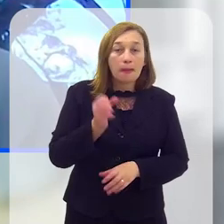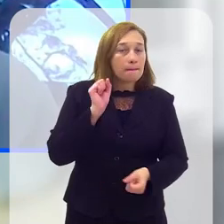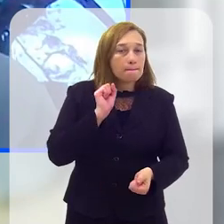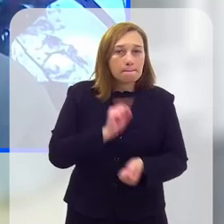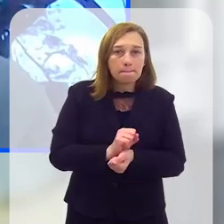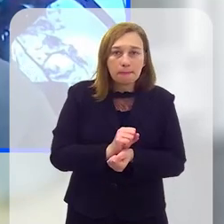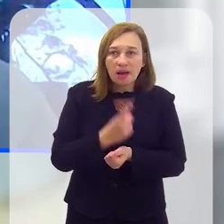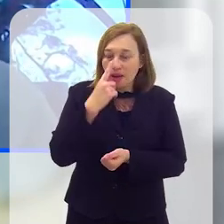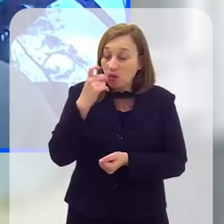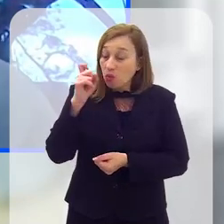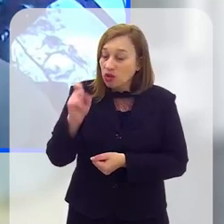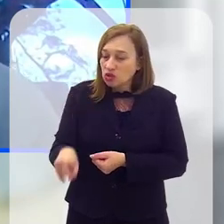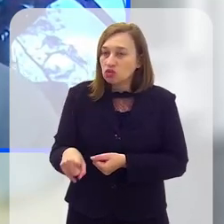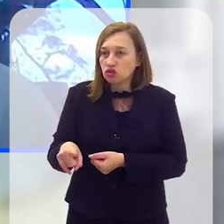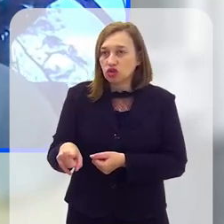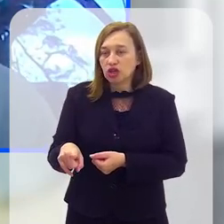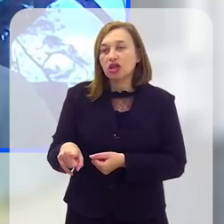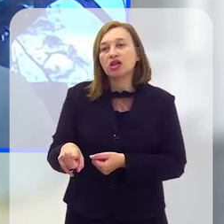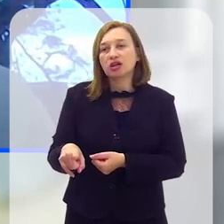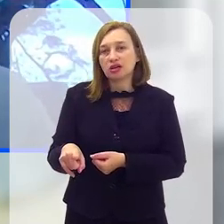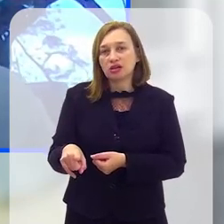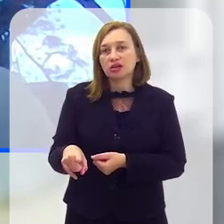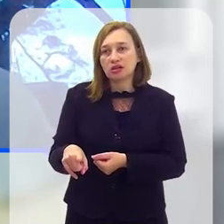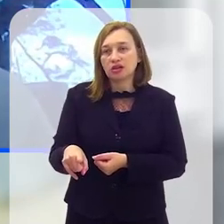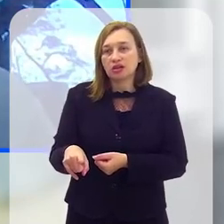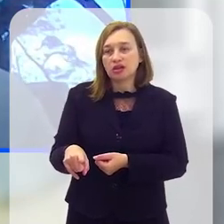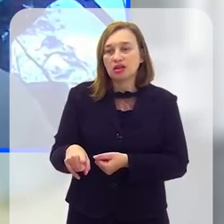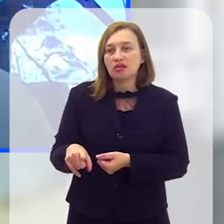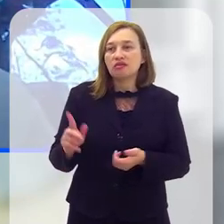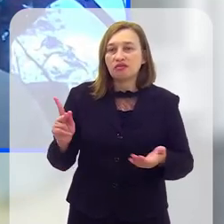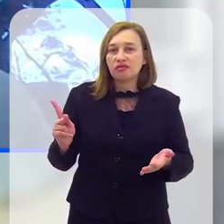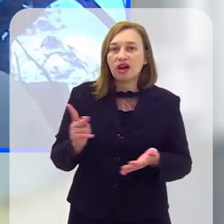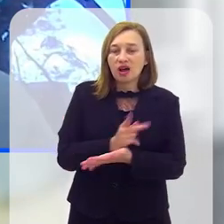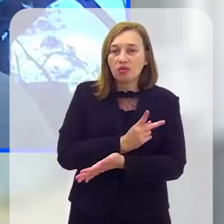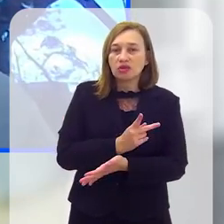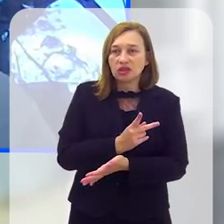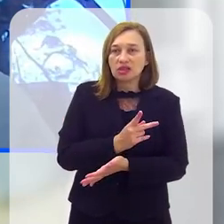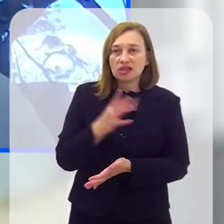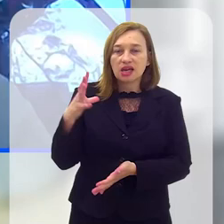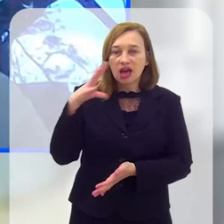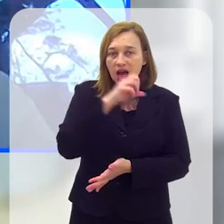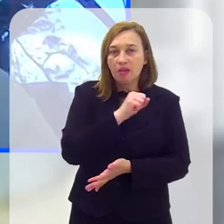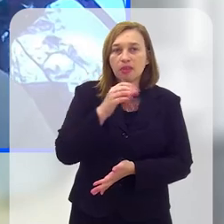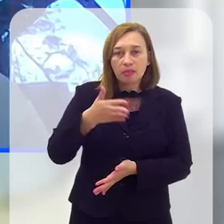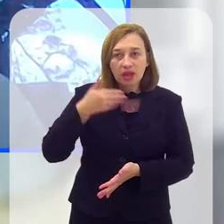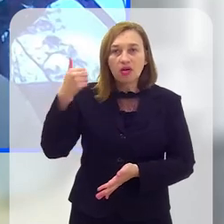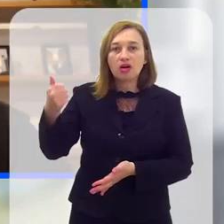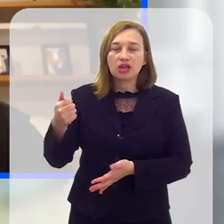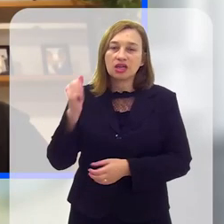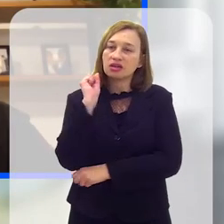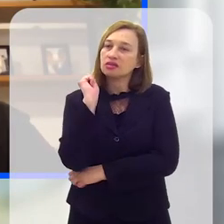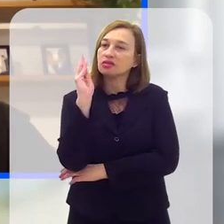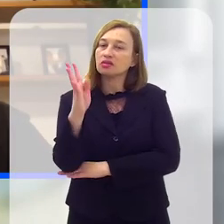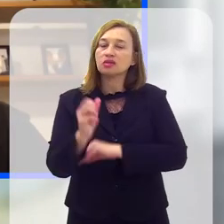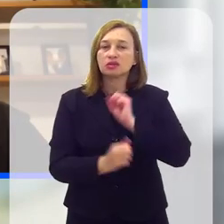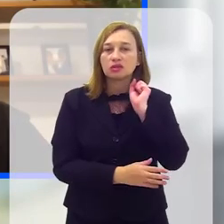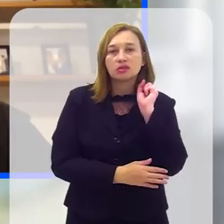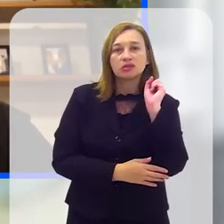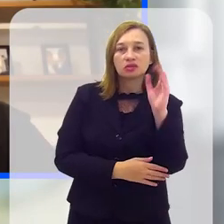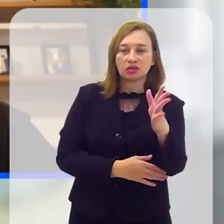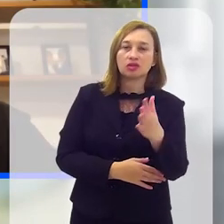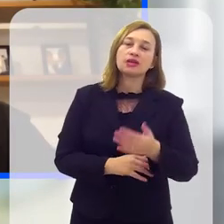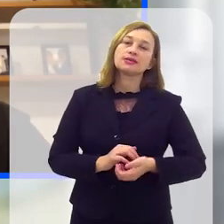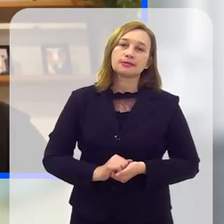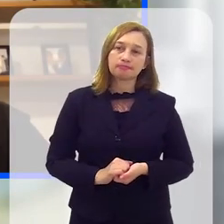parar com a poluição, né, a despoluição ela vai acontecer pela recuperação ambiental de forma que a